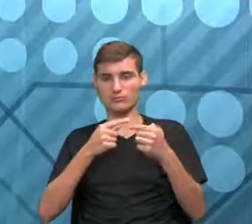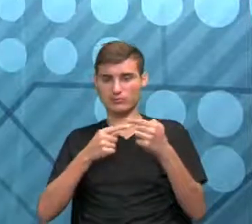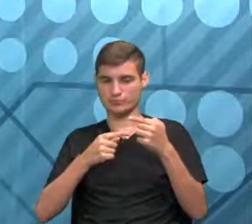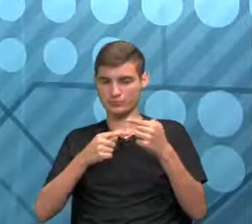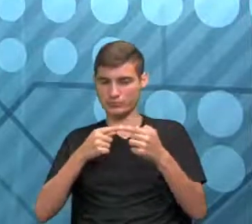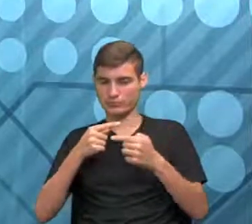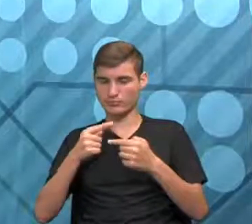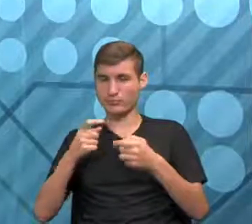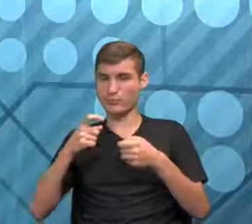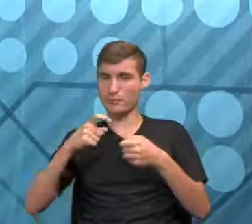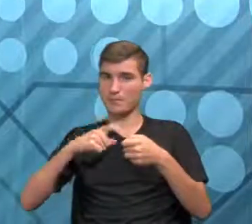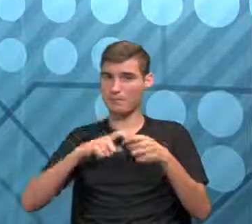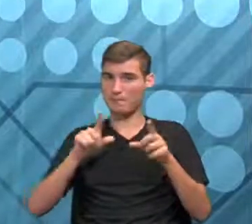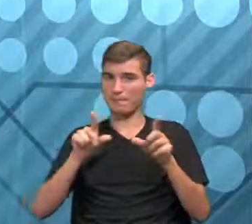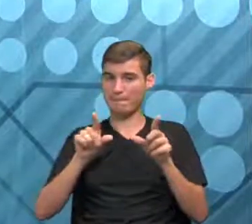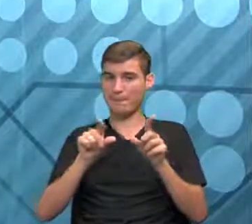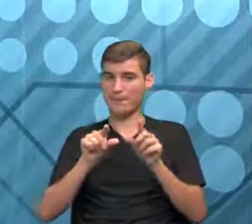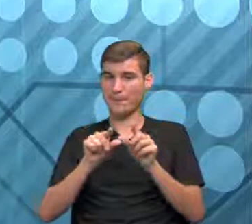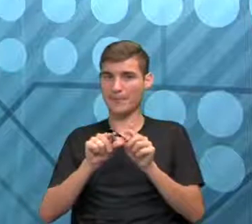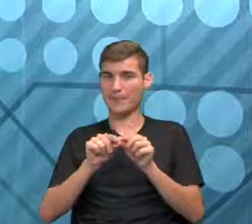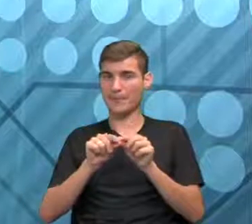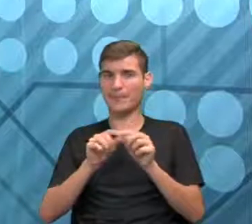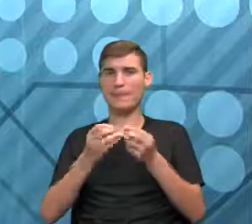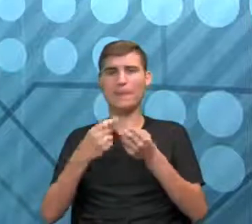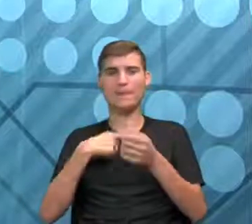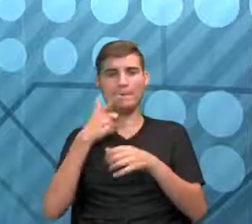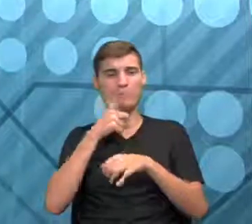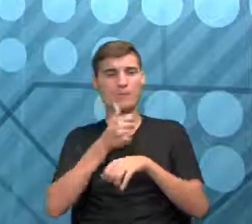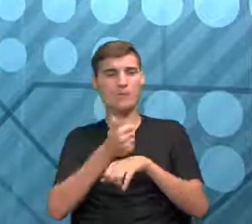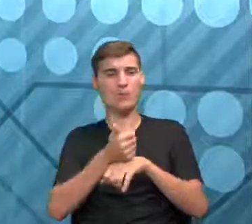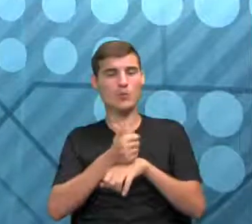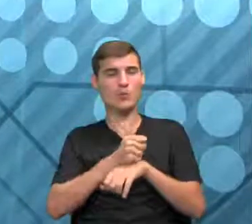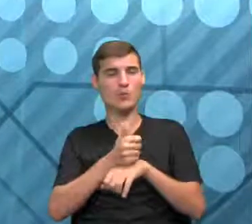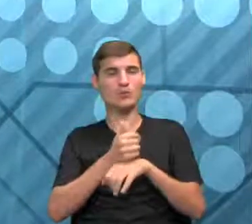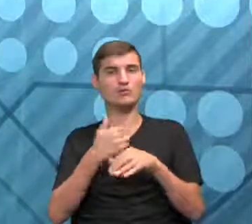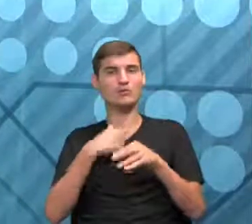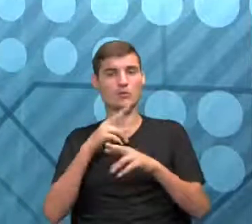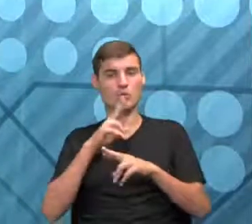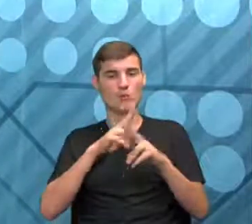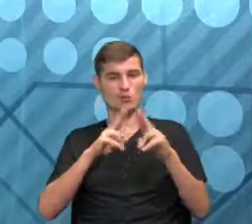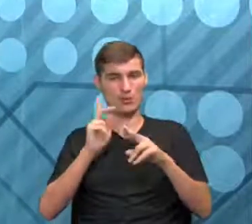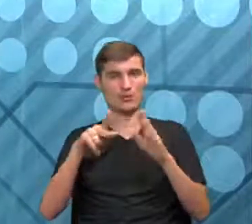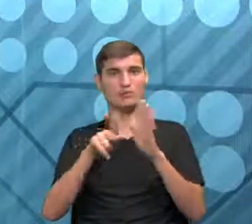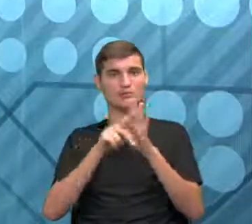velocidade inferior. Como que eu posso fazer o controle? Eu uso, então, um trem de